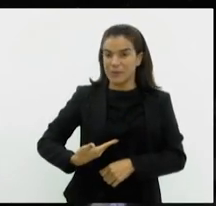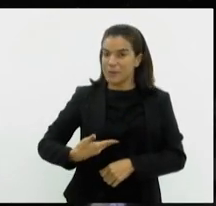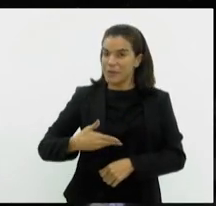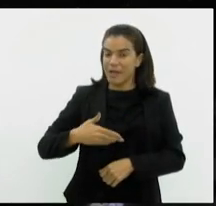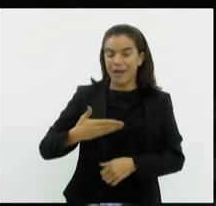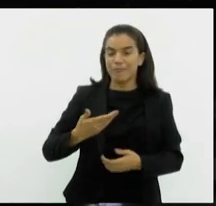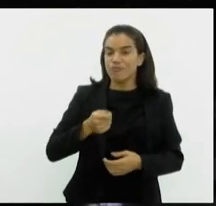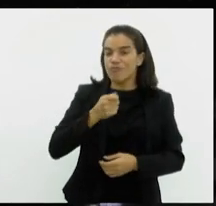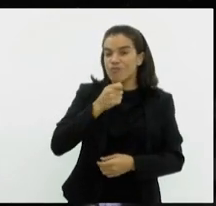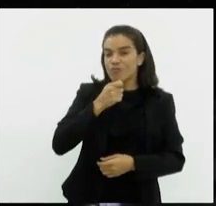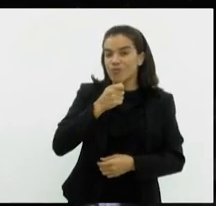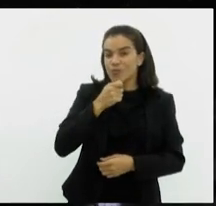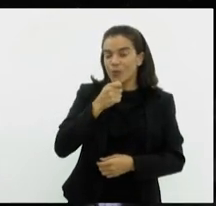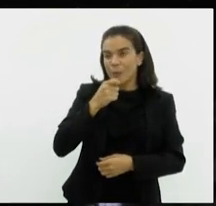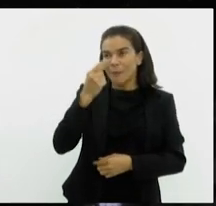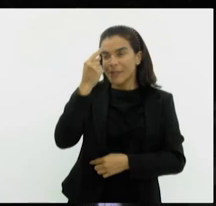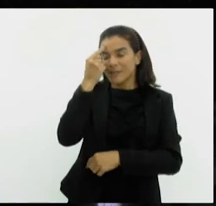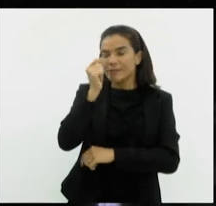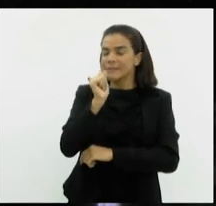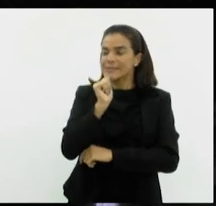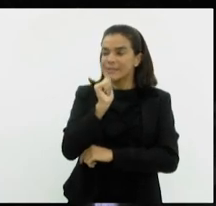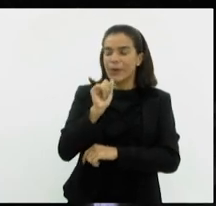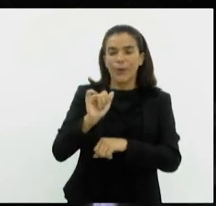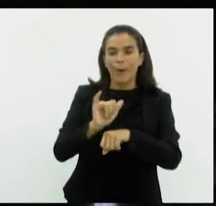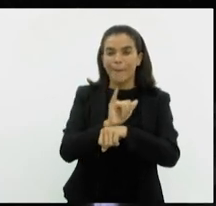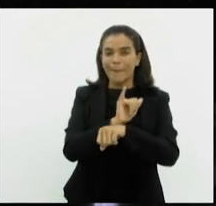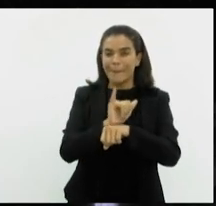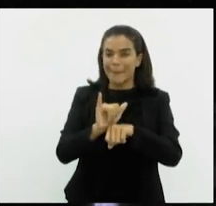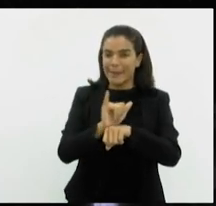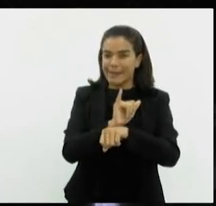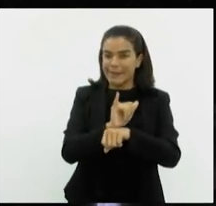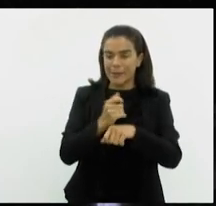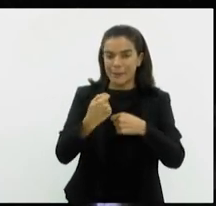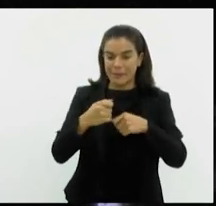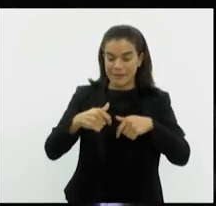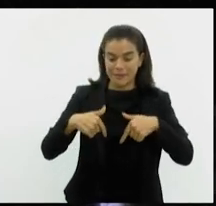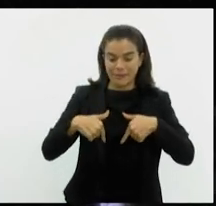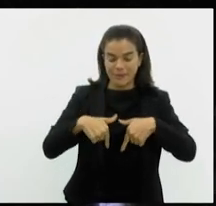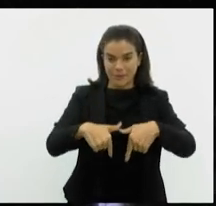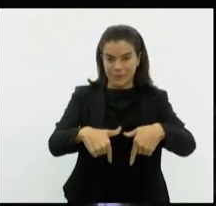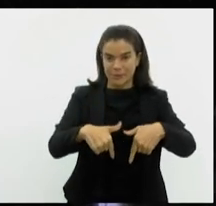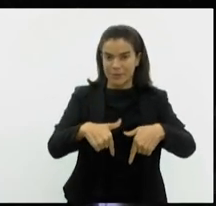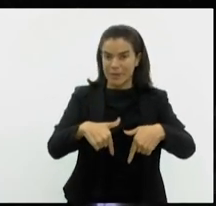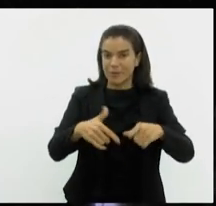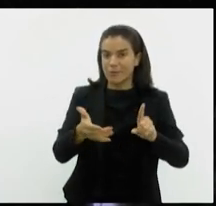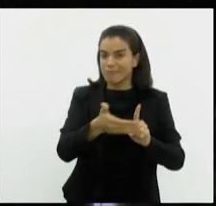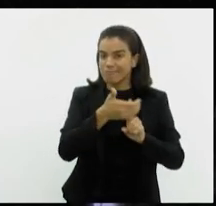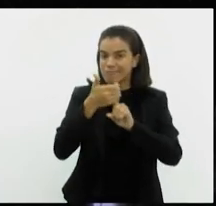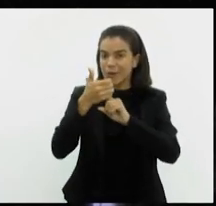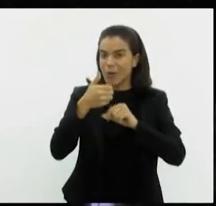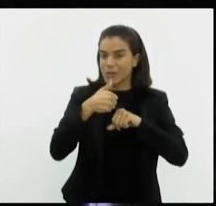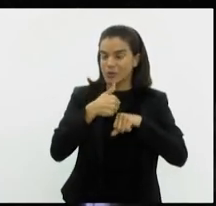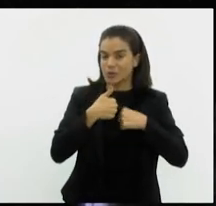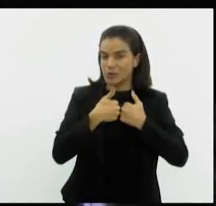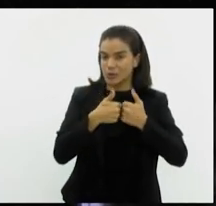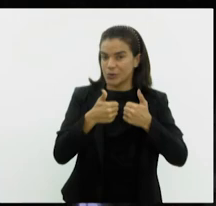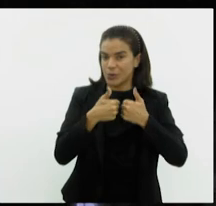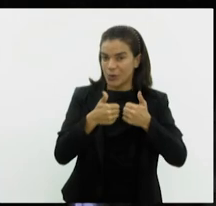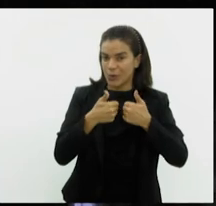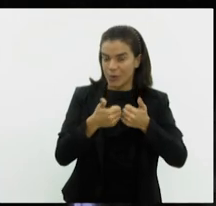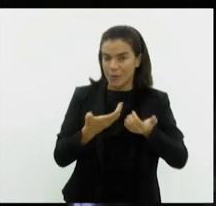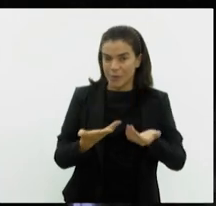ainda para pensar assim quais as medidas que eu devo tomar diante de um sequestro de ônibus não uma